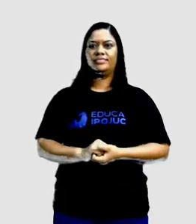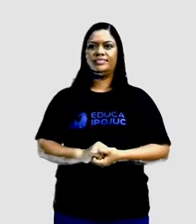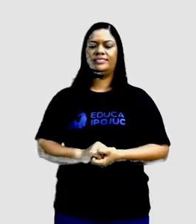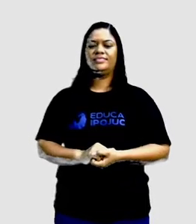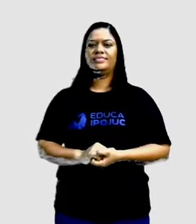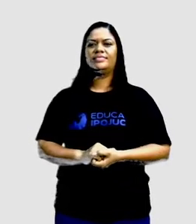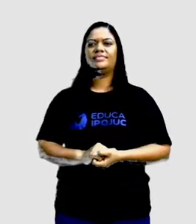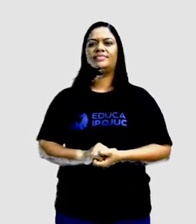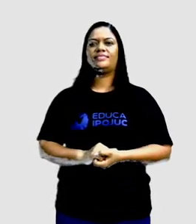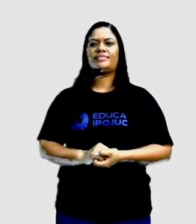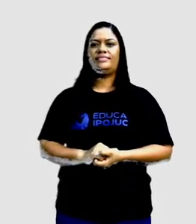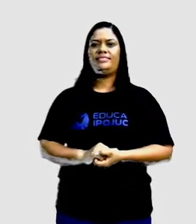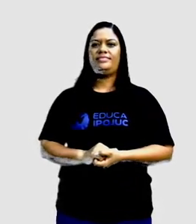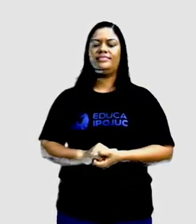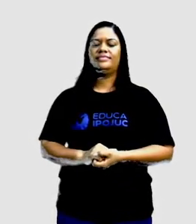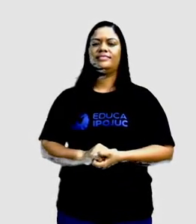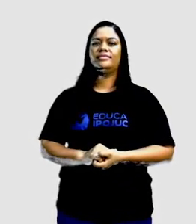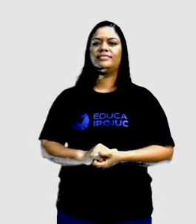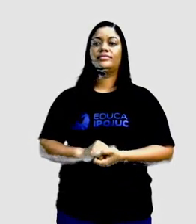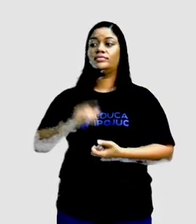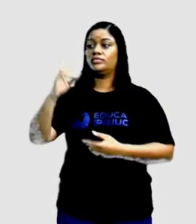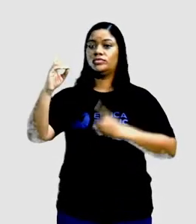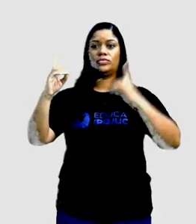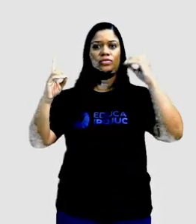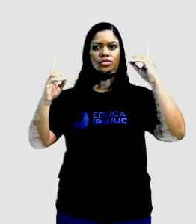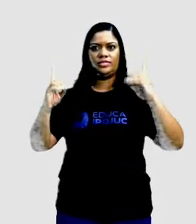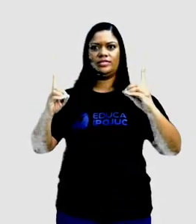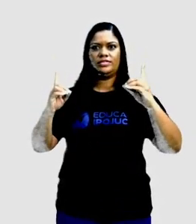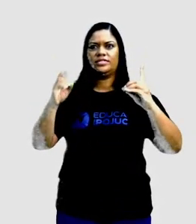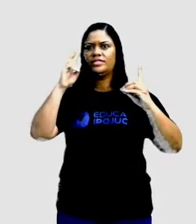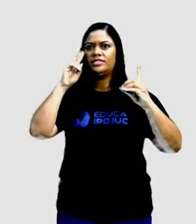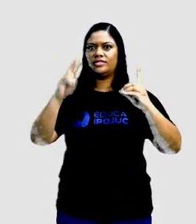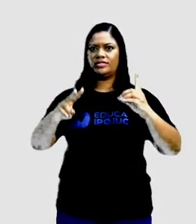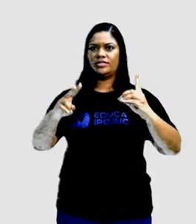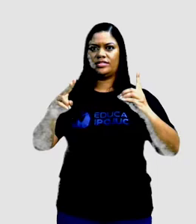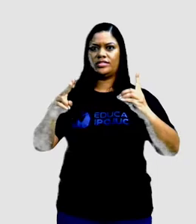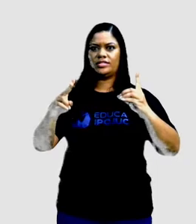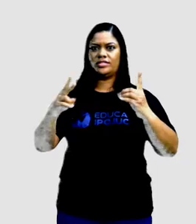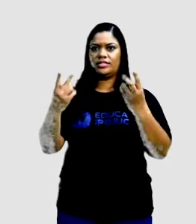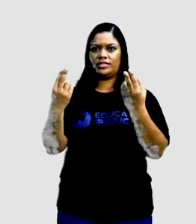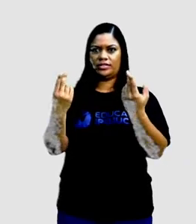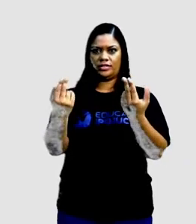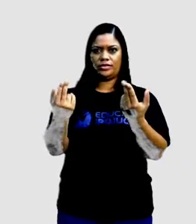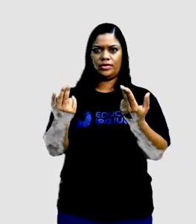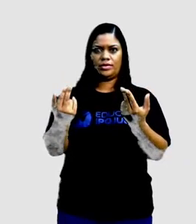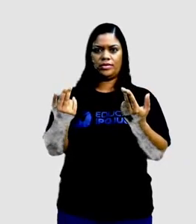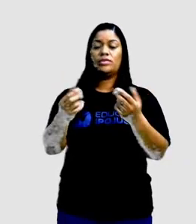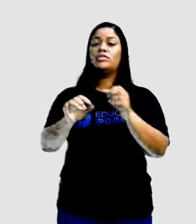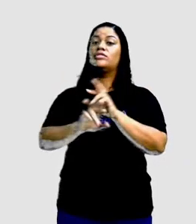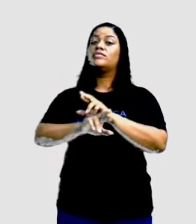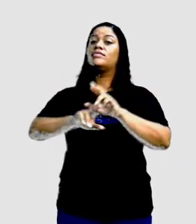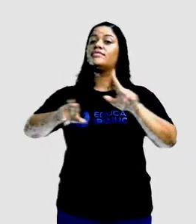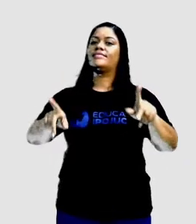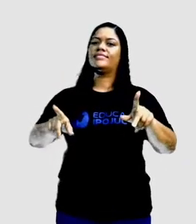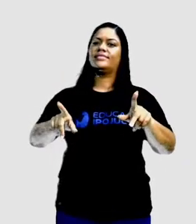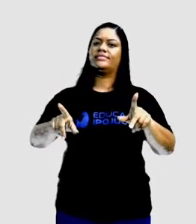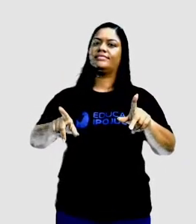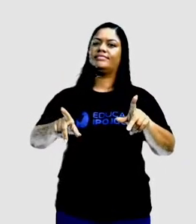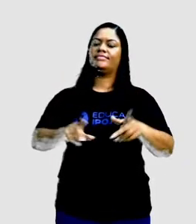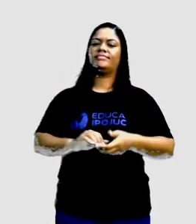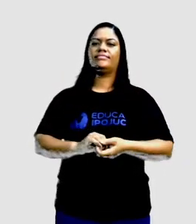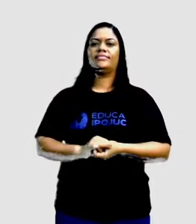direito e o que está do lado esquerdo, vem o mesmo objeto de forma